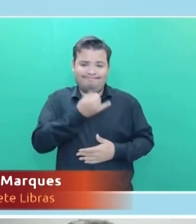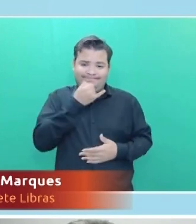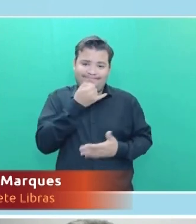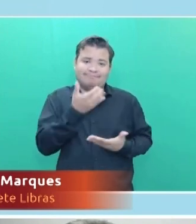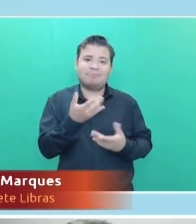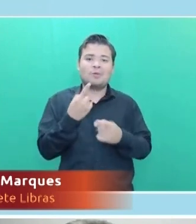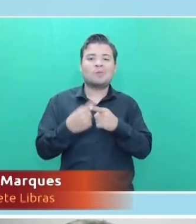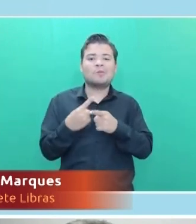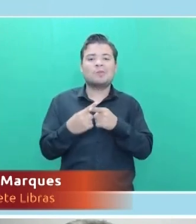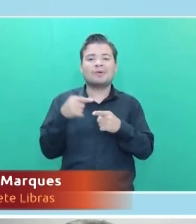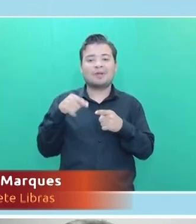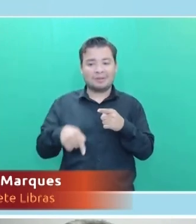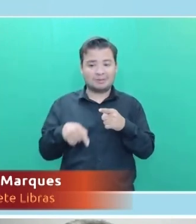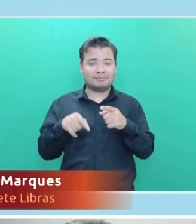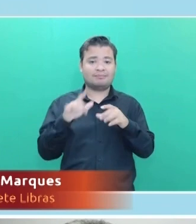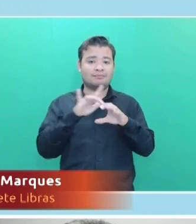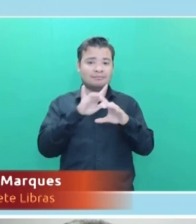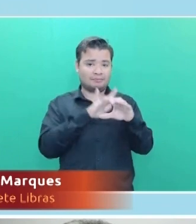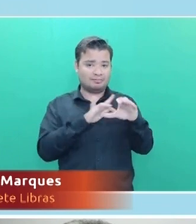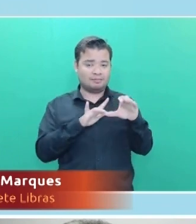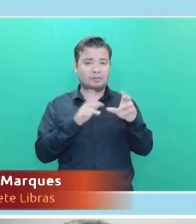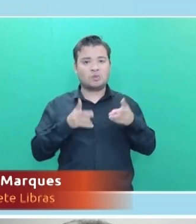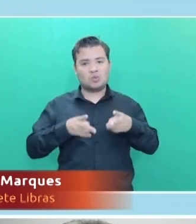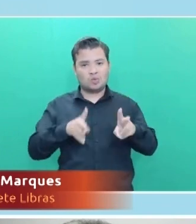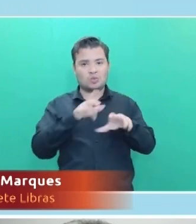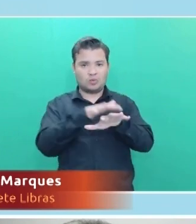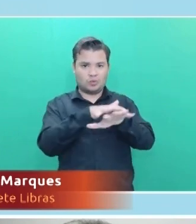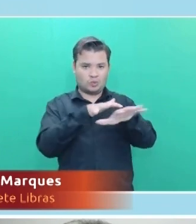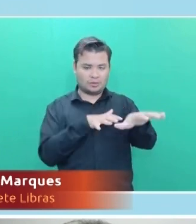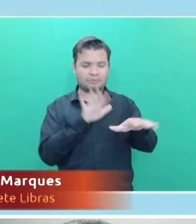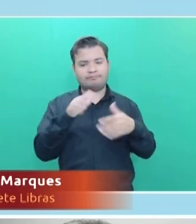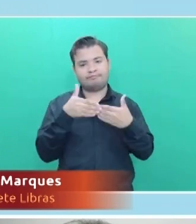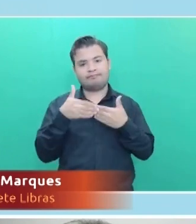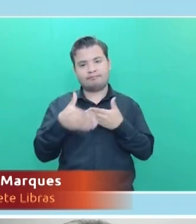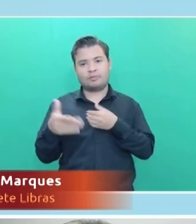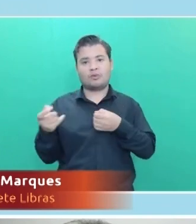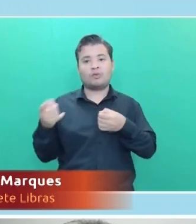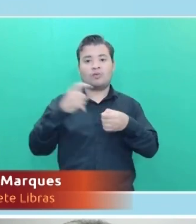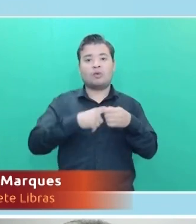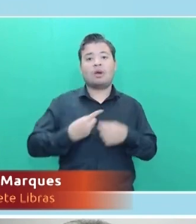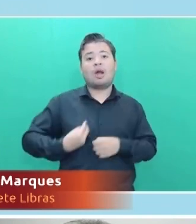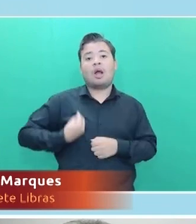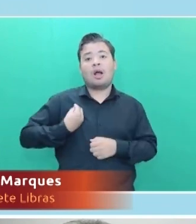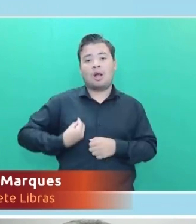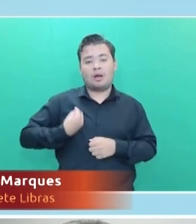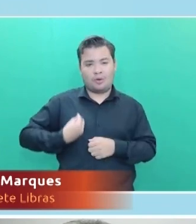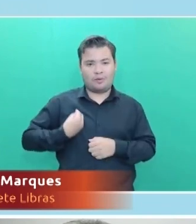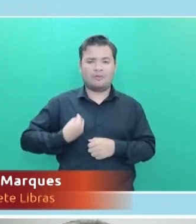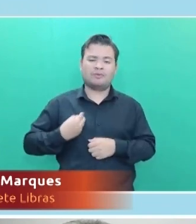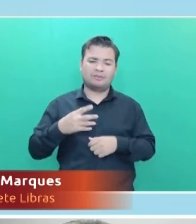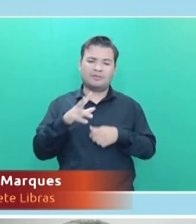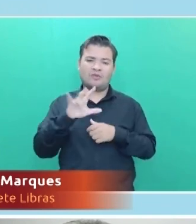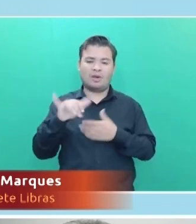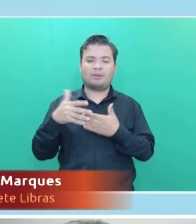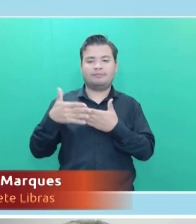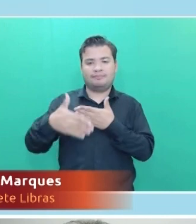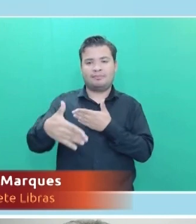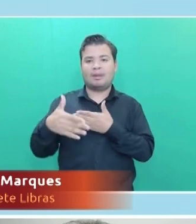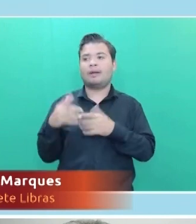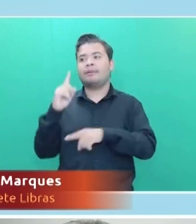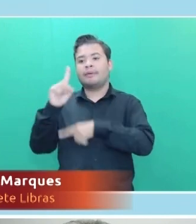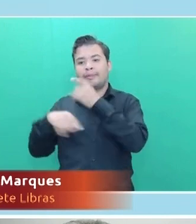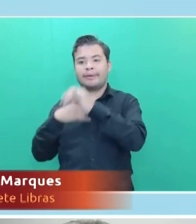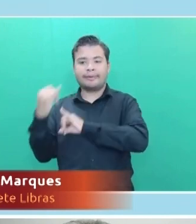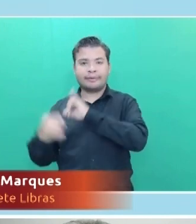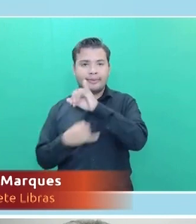ainda de forma remota, mas logo voltamos para o ao vivo no estúdio. Você vai deixar de ter esses problemas aí por causa de queda de internet ou